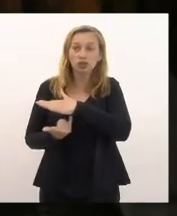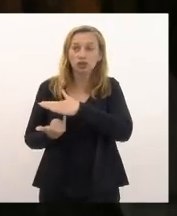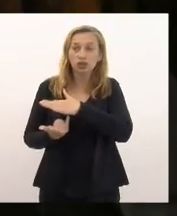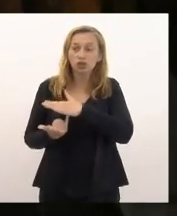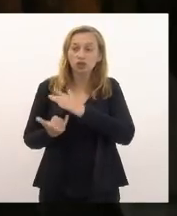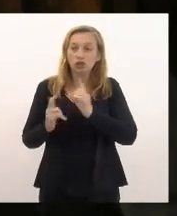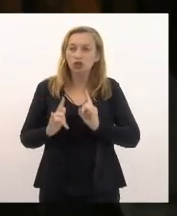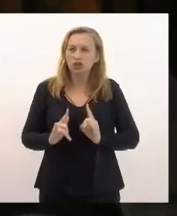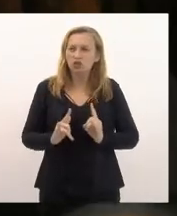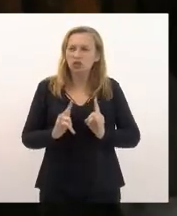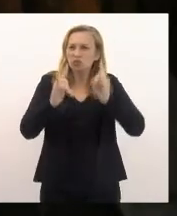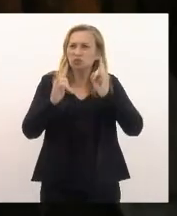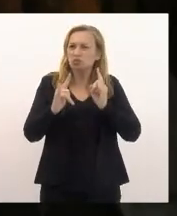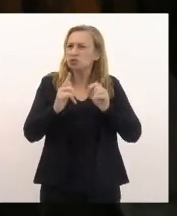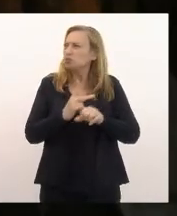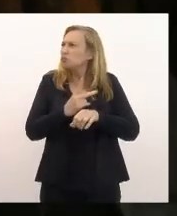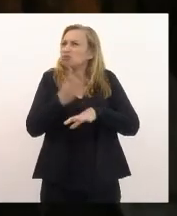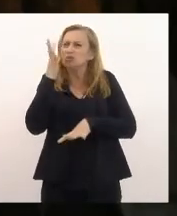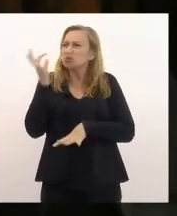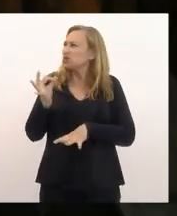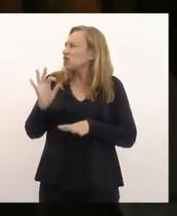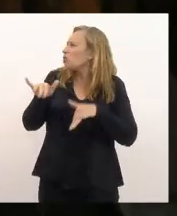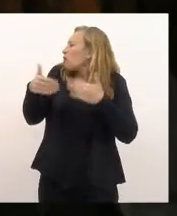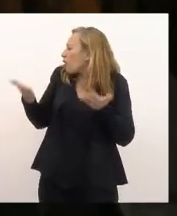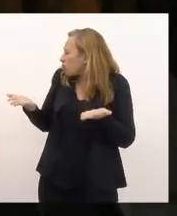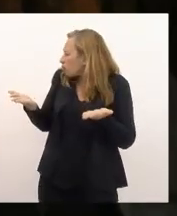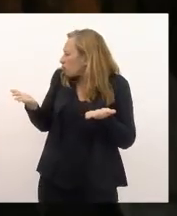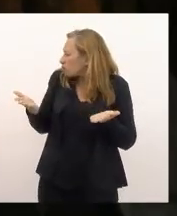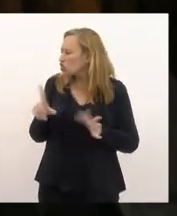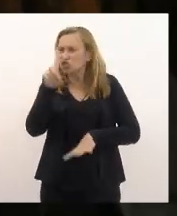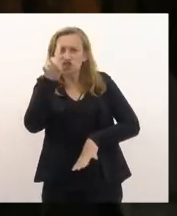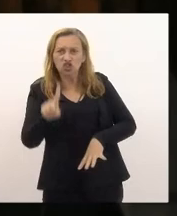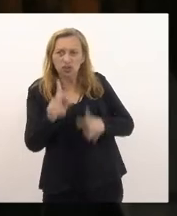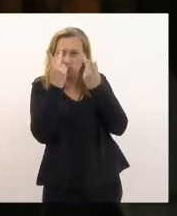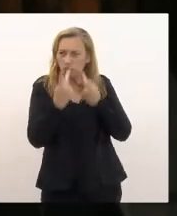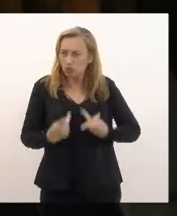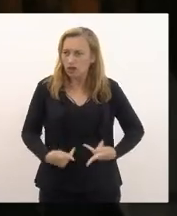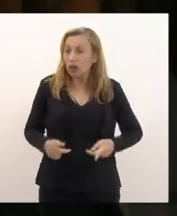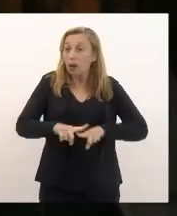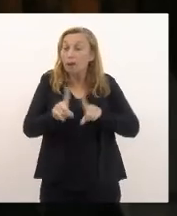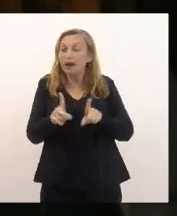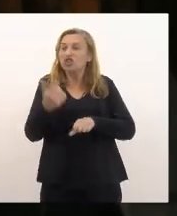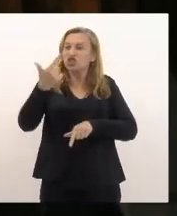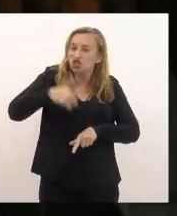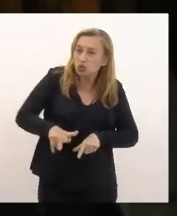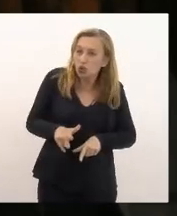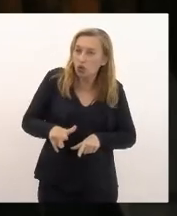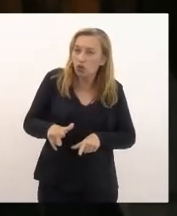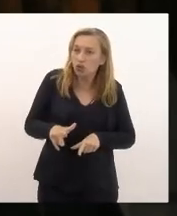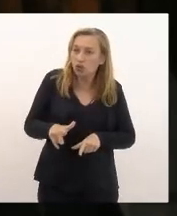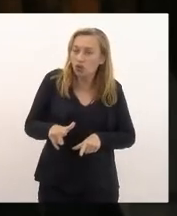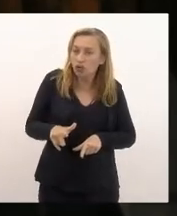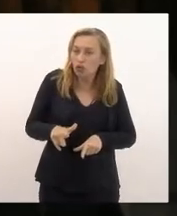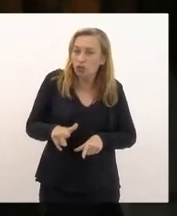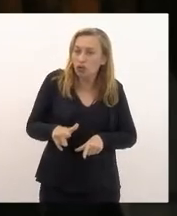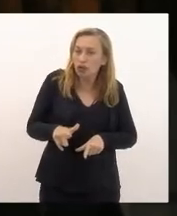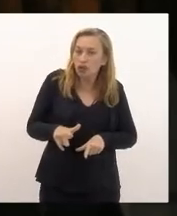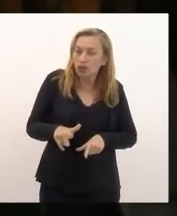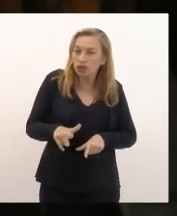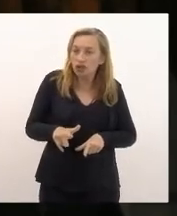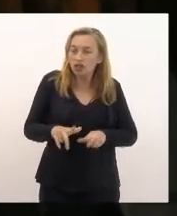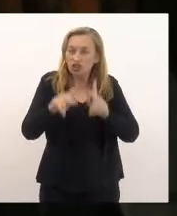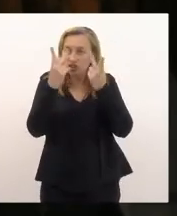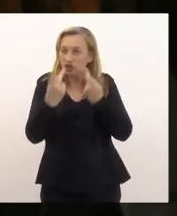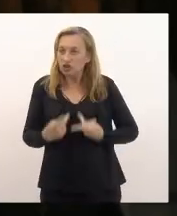um prêmio, sei lá das quantas, de direitos humanos. Mais uma vez em cima da